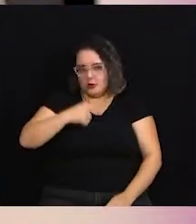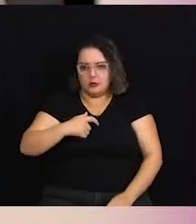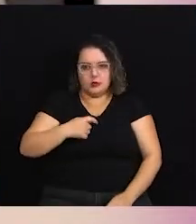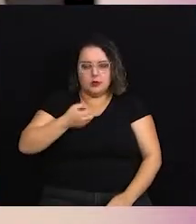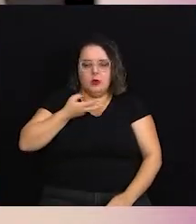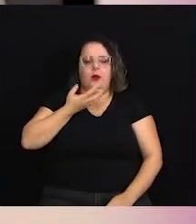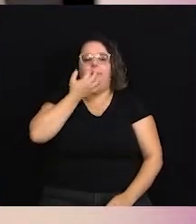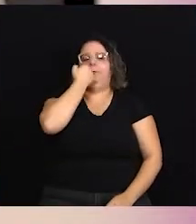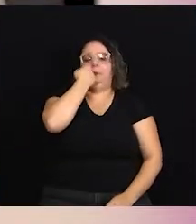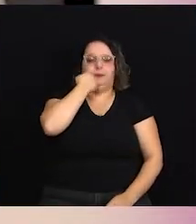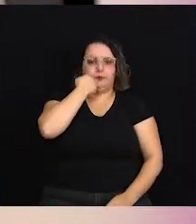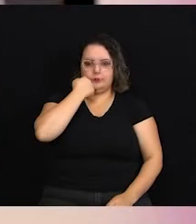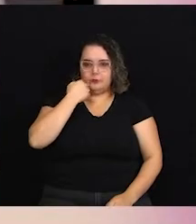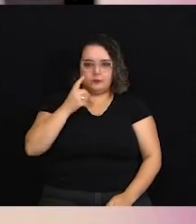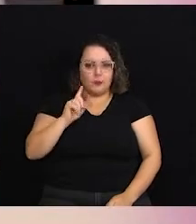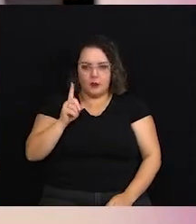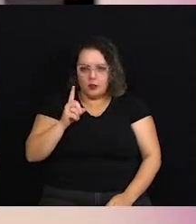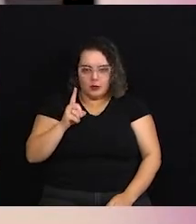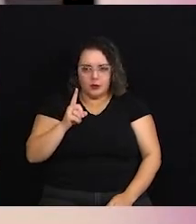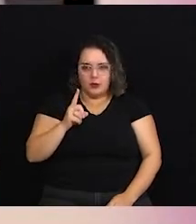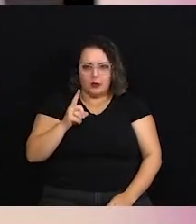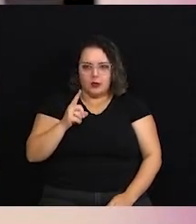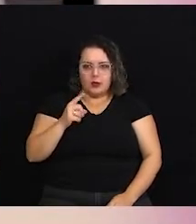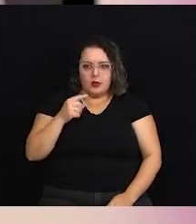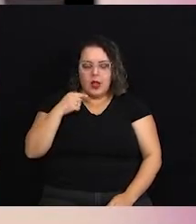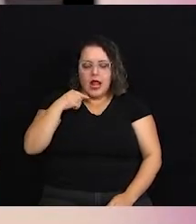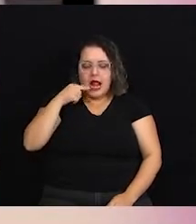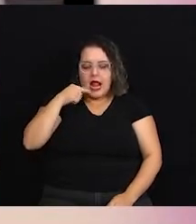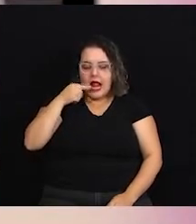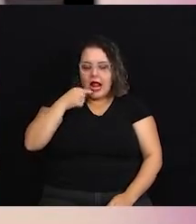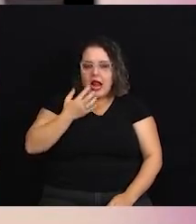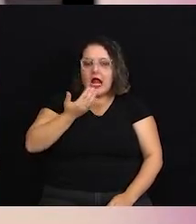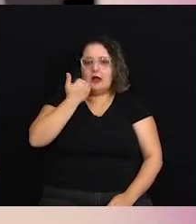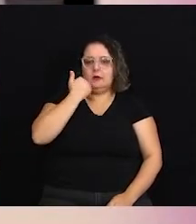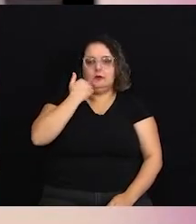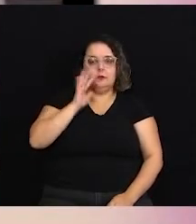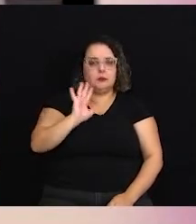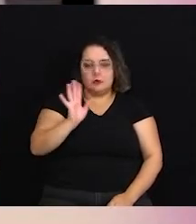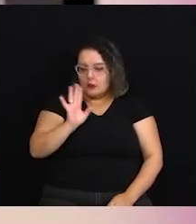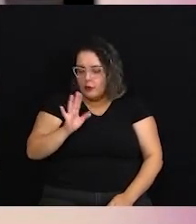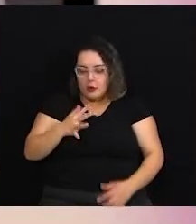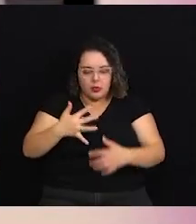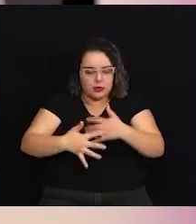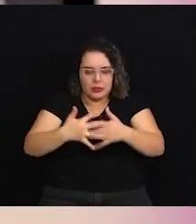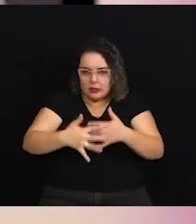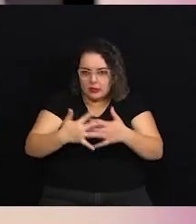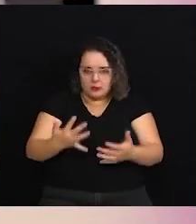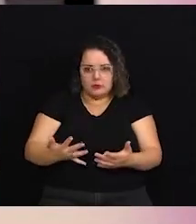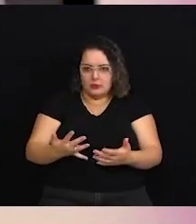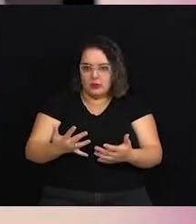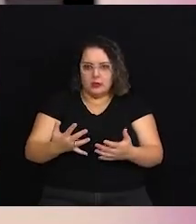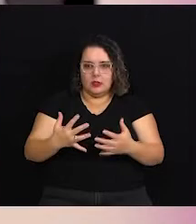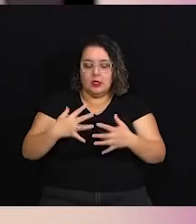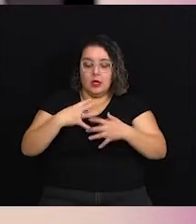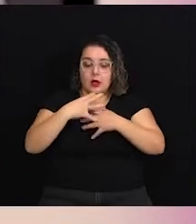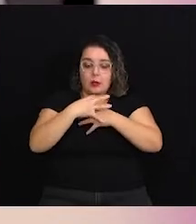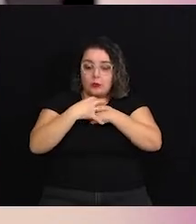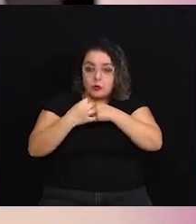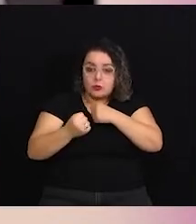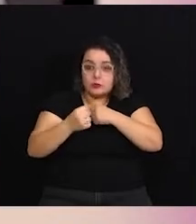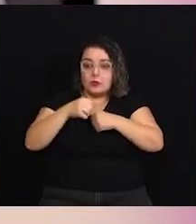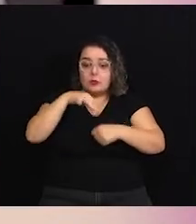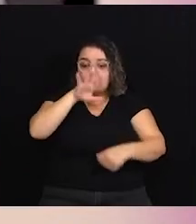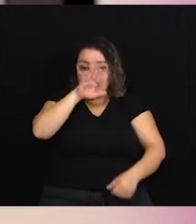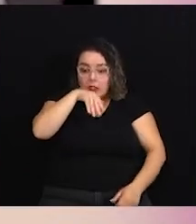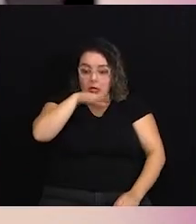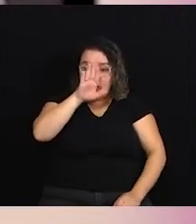língua a língua não tá visto não tá causando a pessoa não respirar a língua é um músculo e que